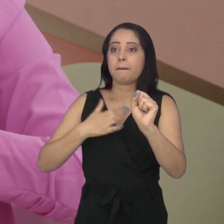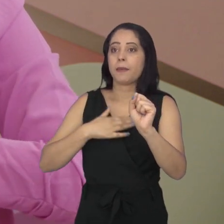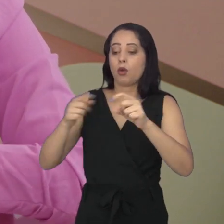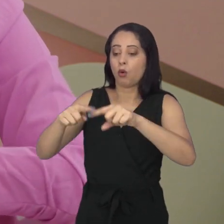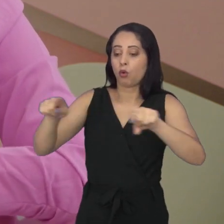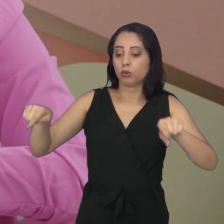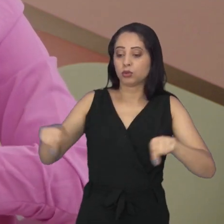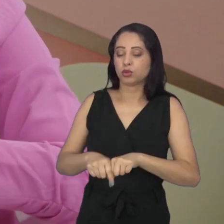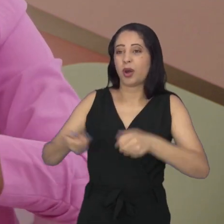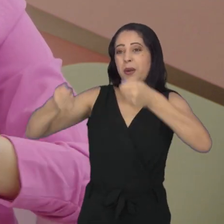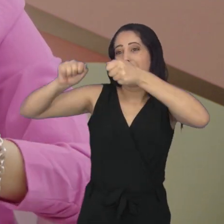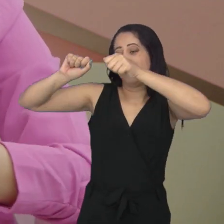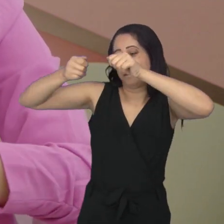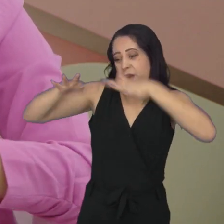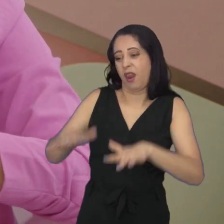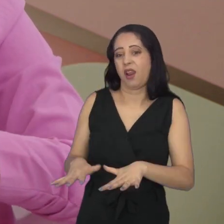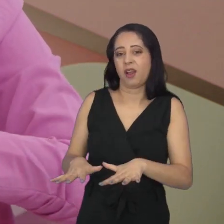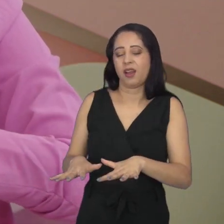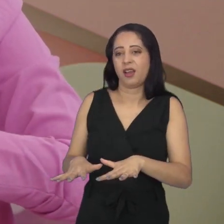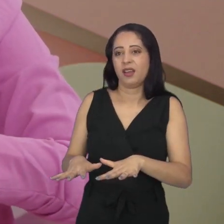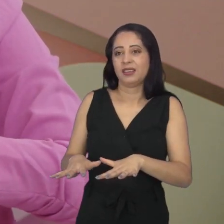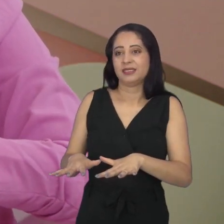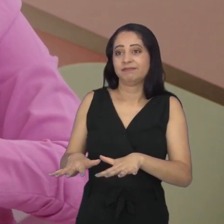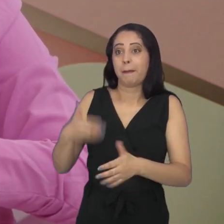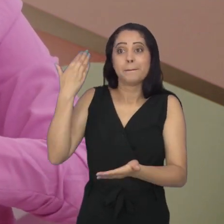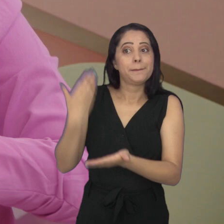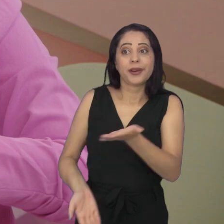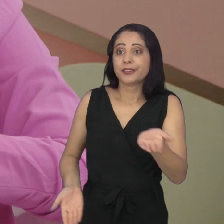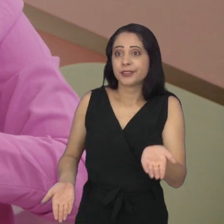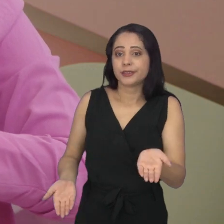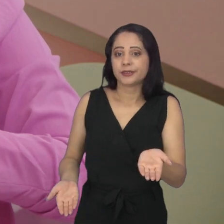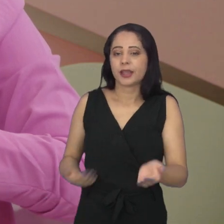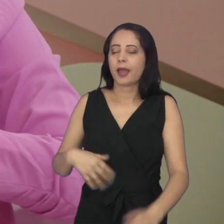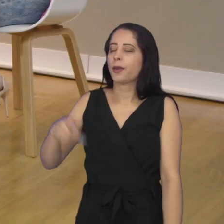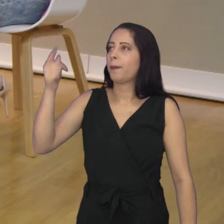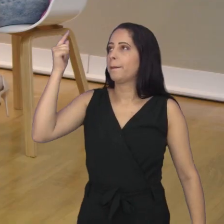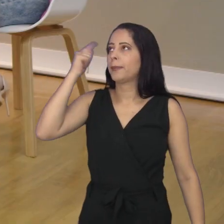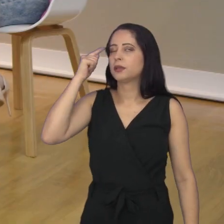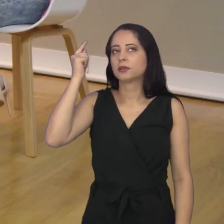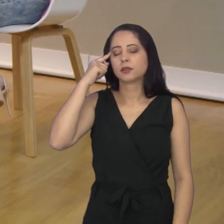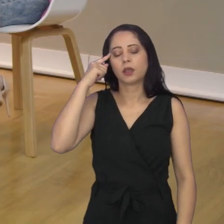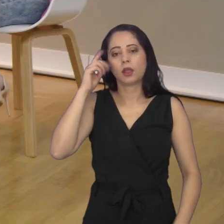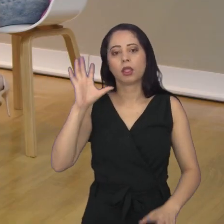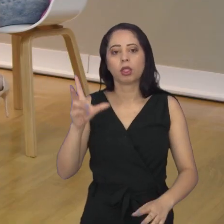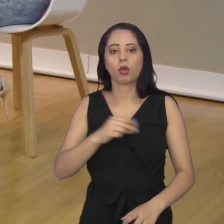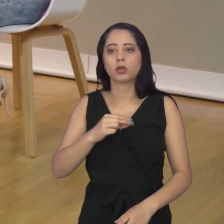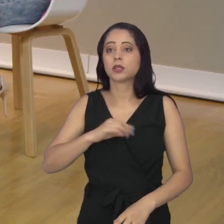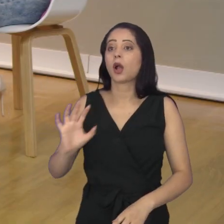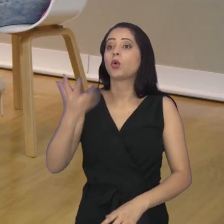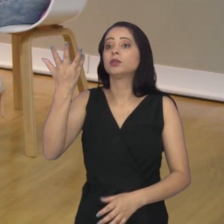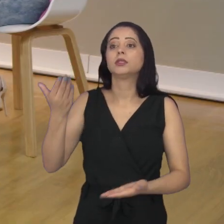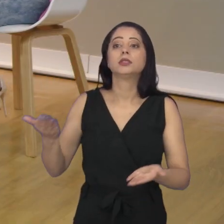falei, bom, agora não sei realmente o que vai acontecer. Preciso encontrar um caminho.